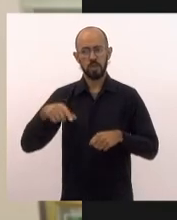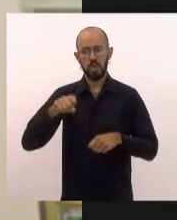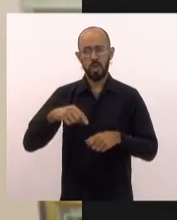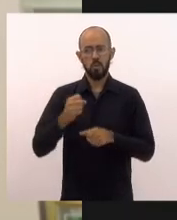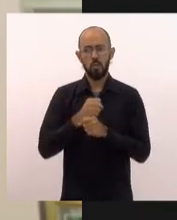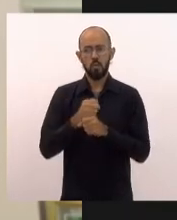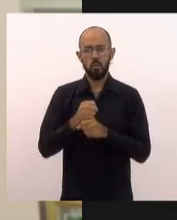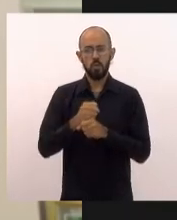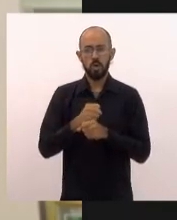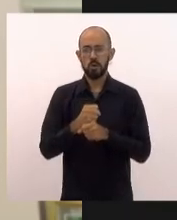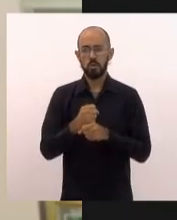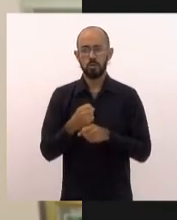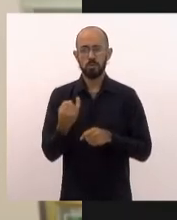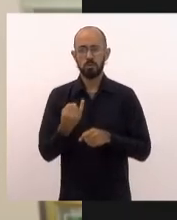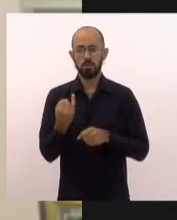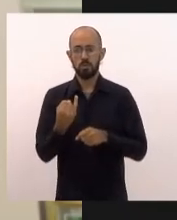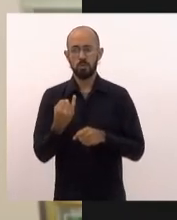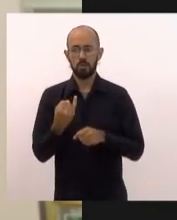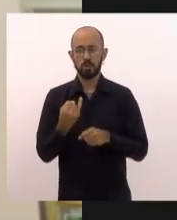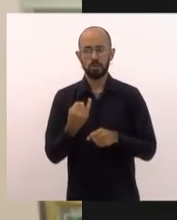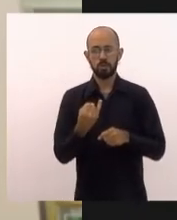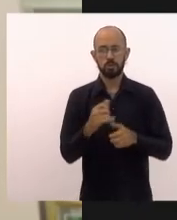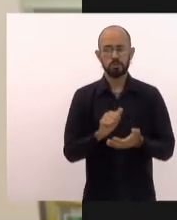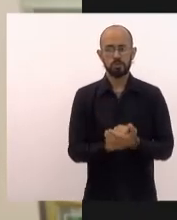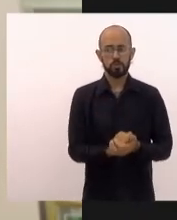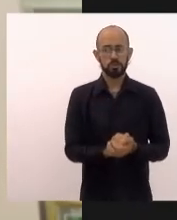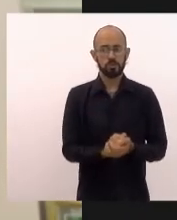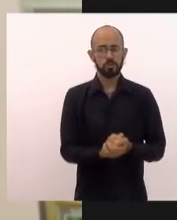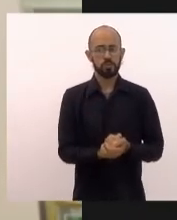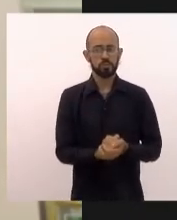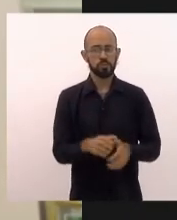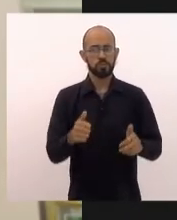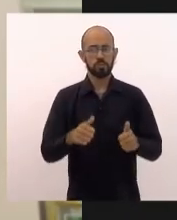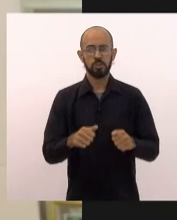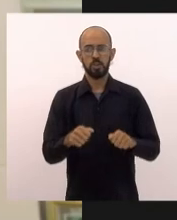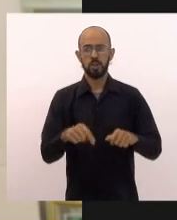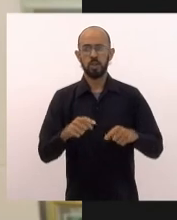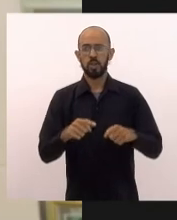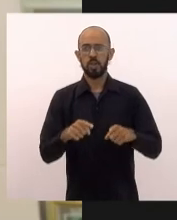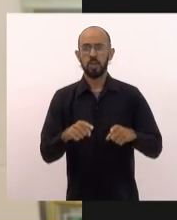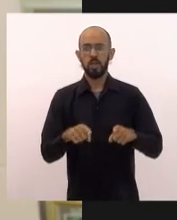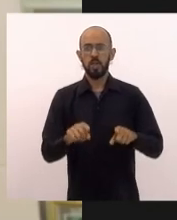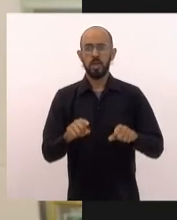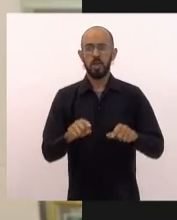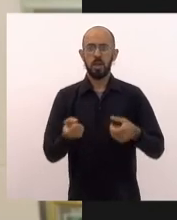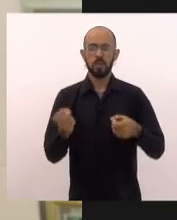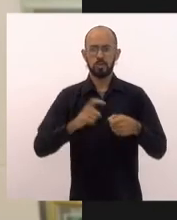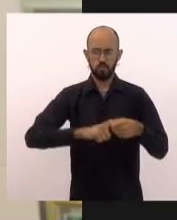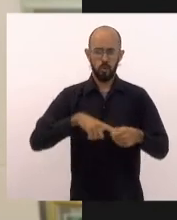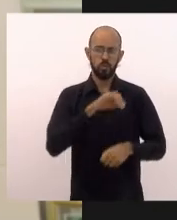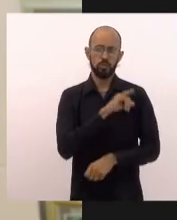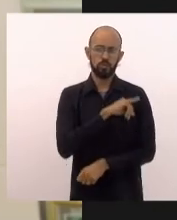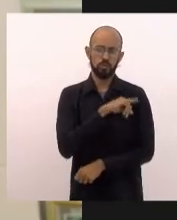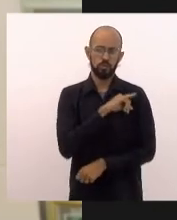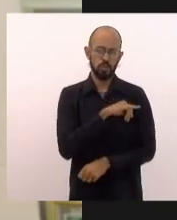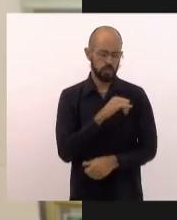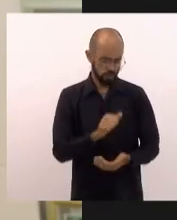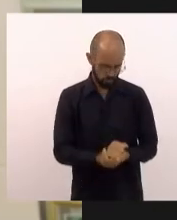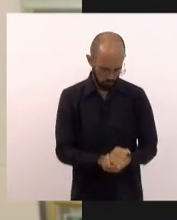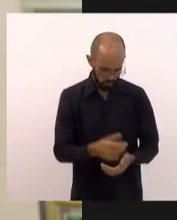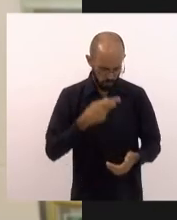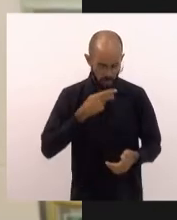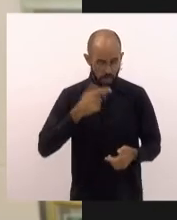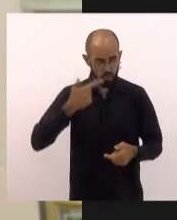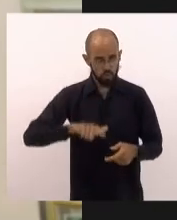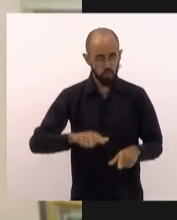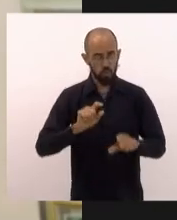medidas a serem enfrentadas aqui pela casa. A LERJ, que teve um papel fundamental nessa retomada do Rio de Janeiro. Dizer mais uma